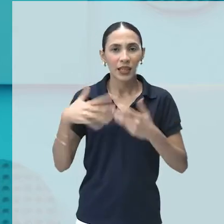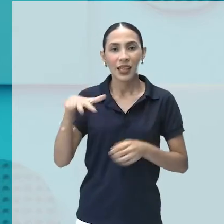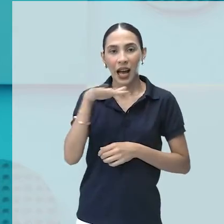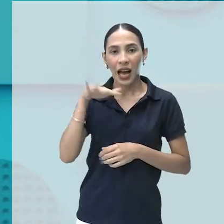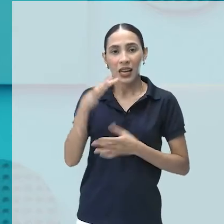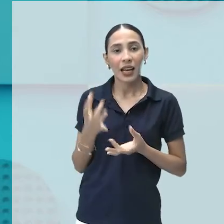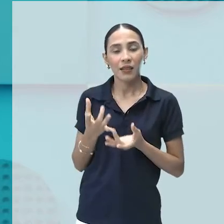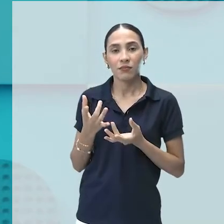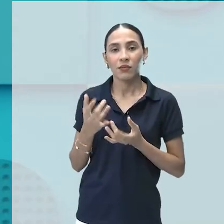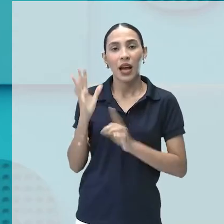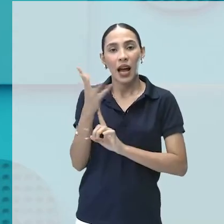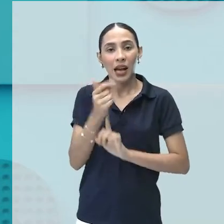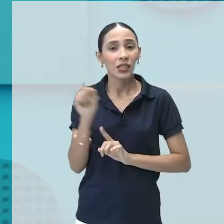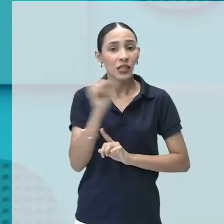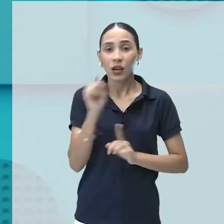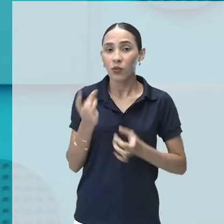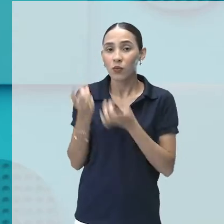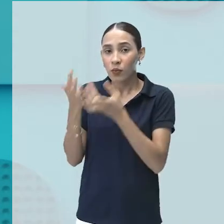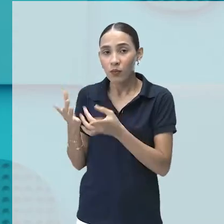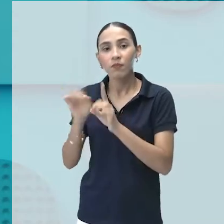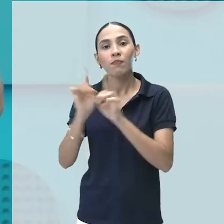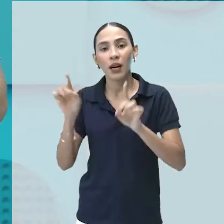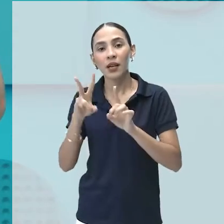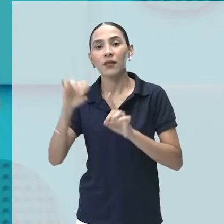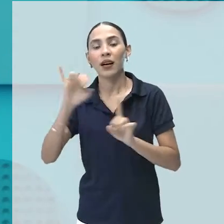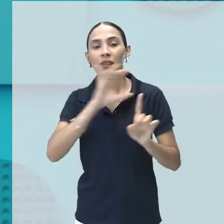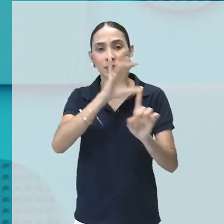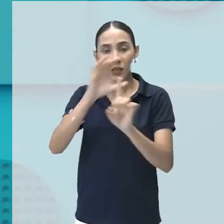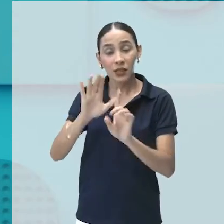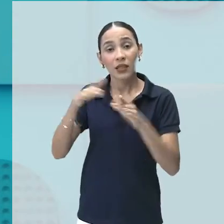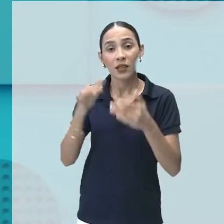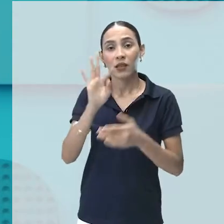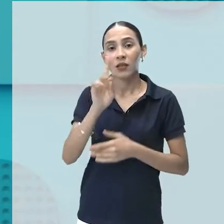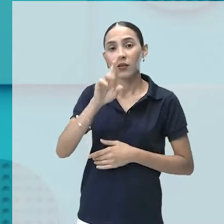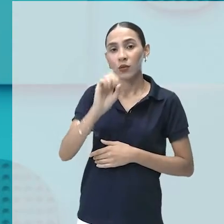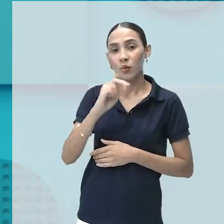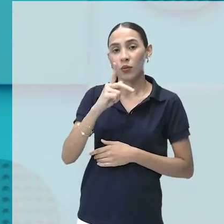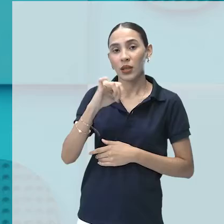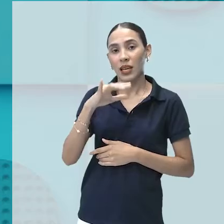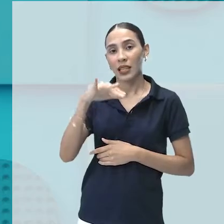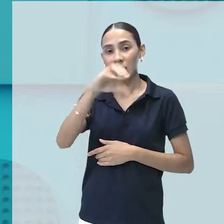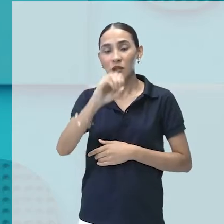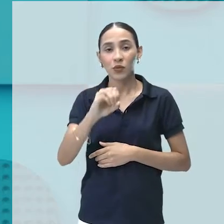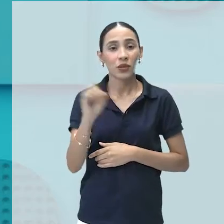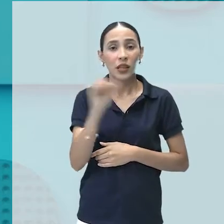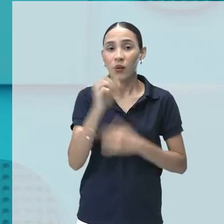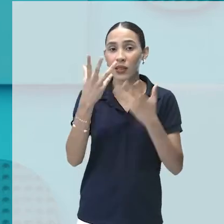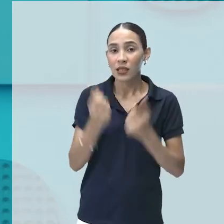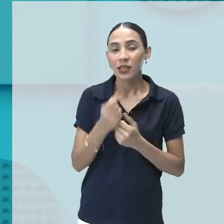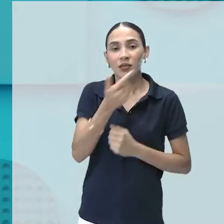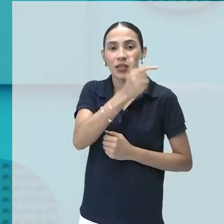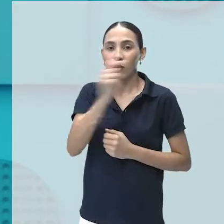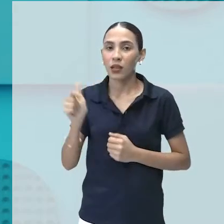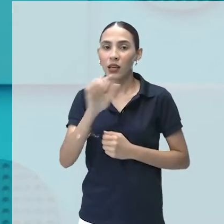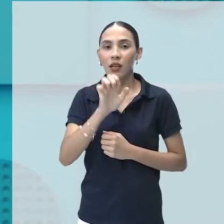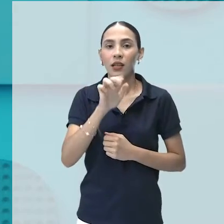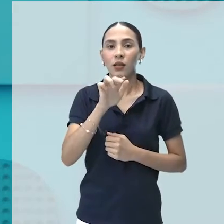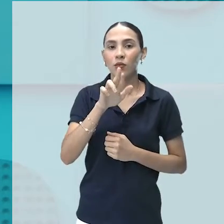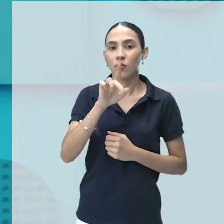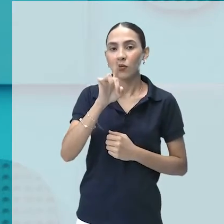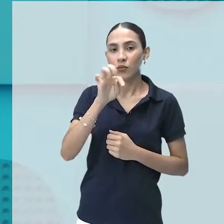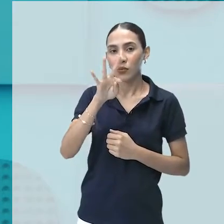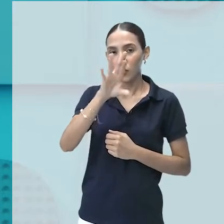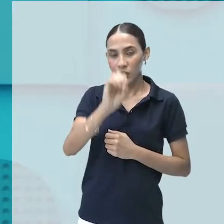descartado, mas ele vai influenciar? Então o tropicalismo ele nega, não existe o erudito e a